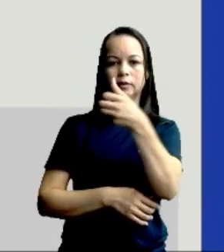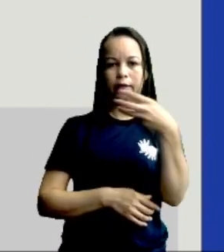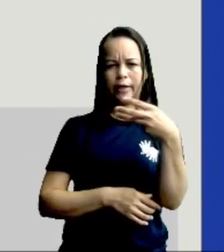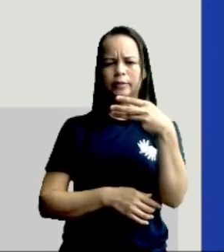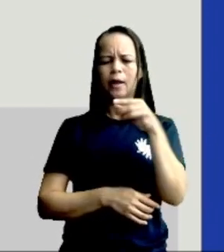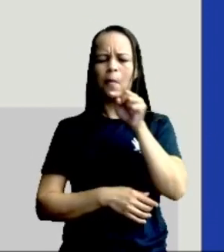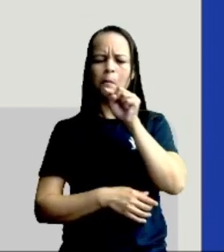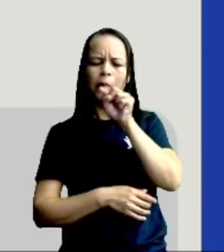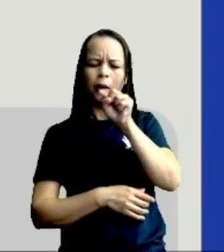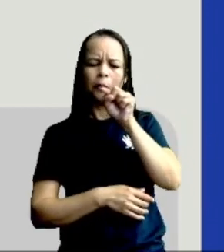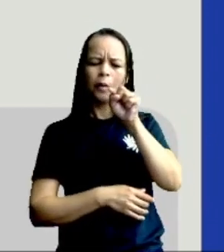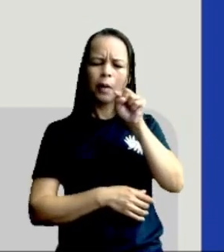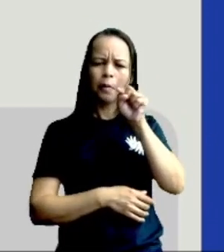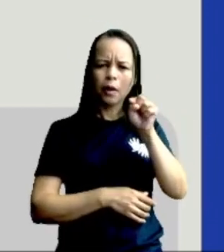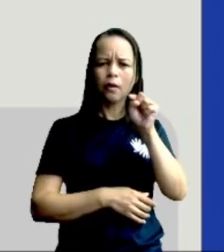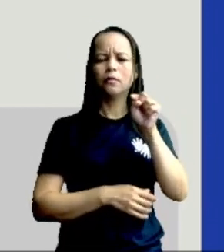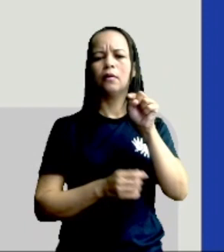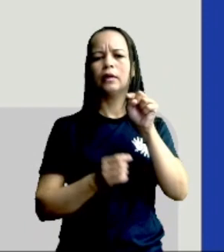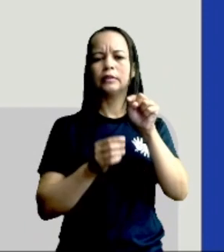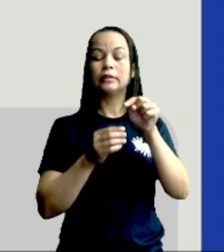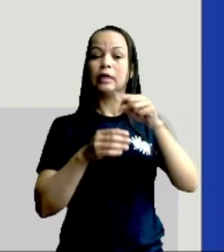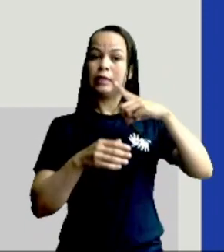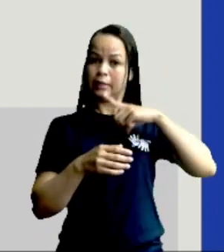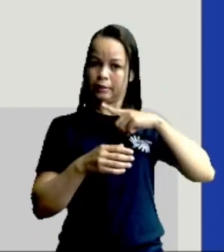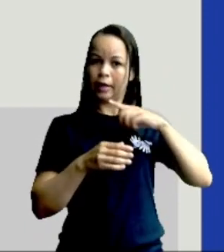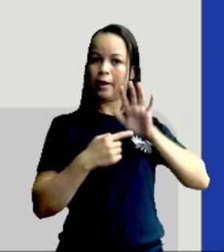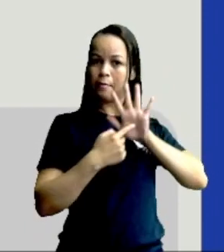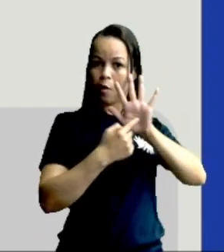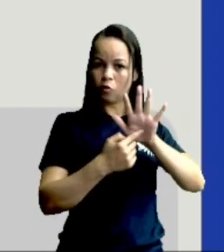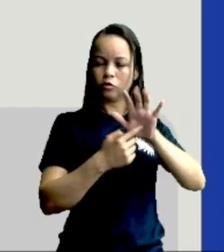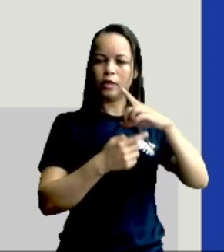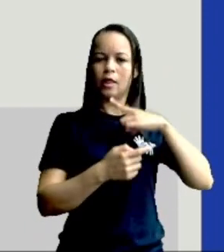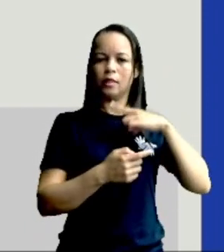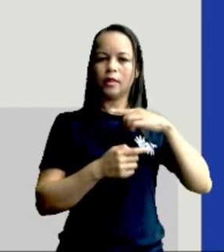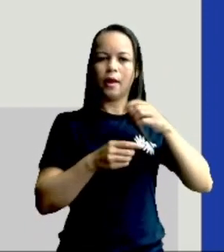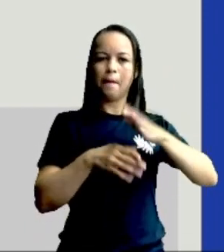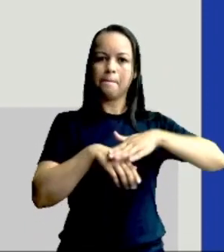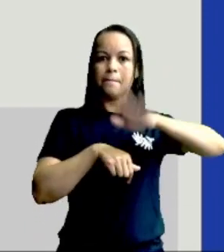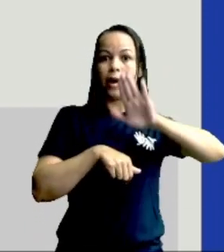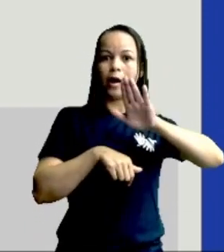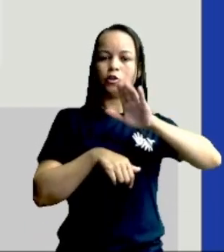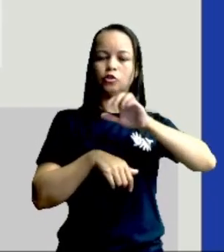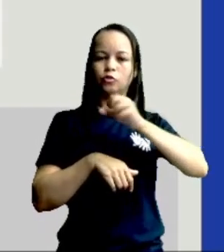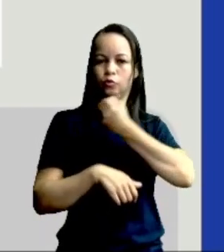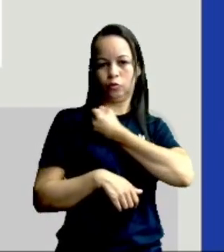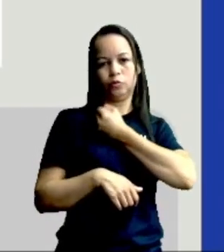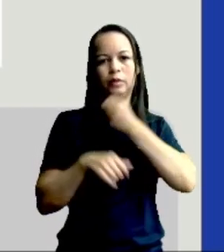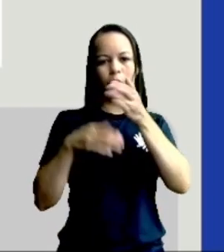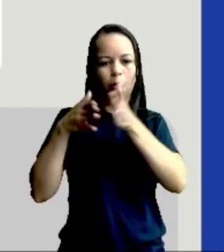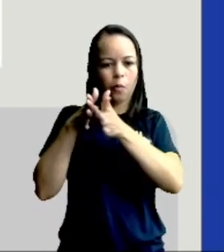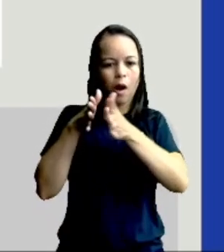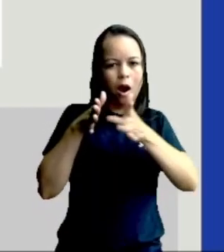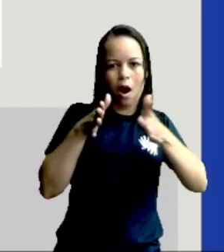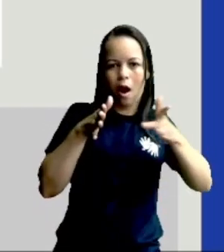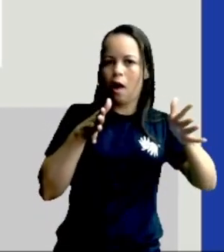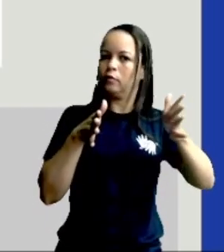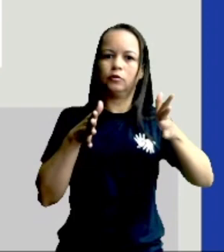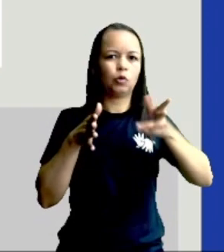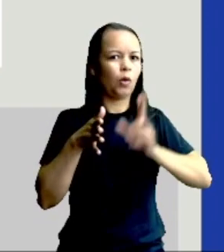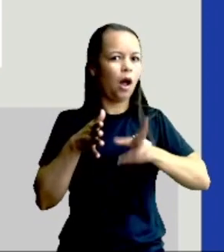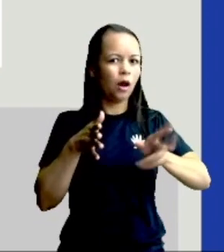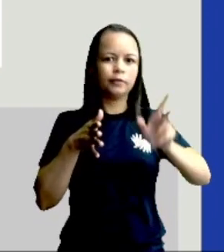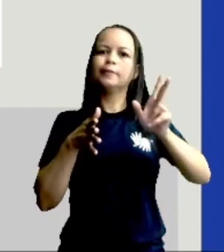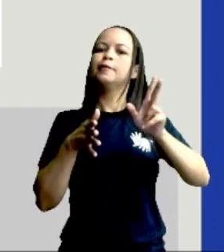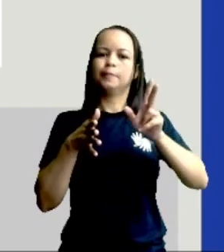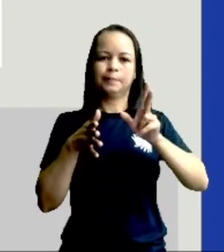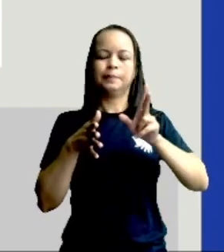Ele diz que tem mais números ímpares aí para serem colocados nessa sequência. Então, é infinito. Então, a gente tem o que aí, ó? Trouxe aqui